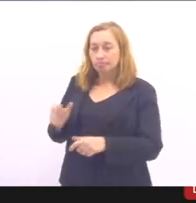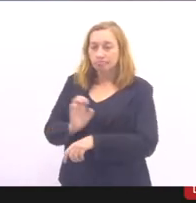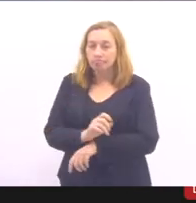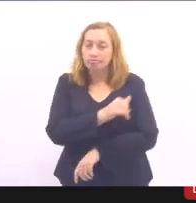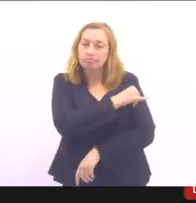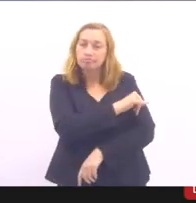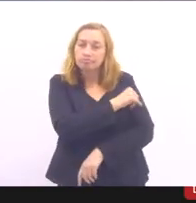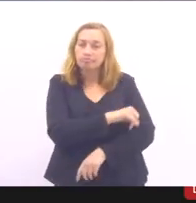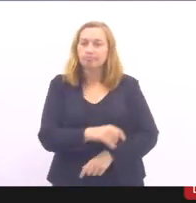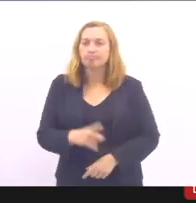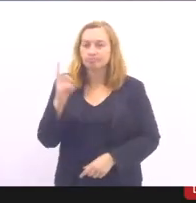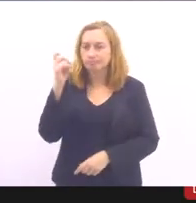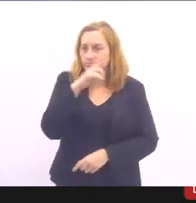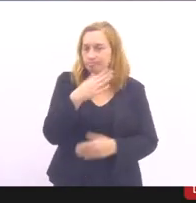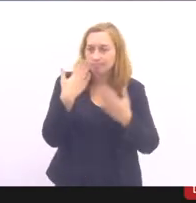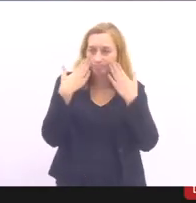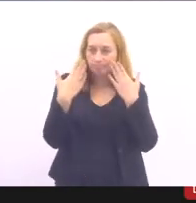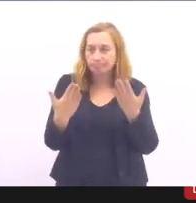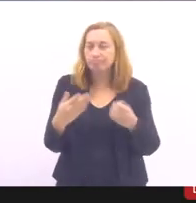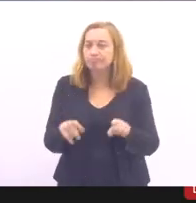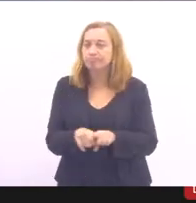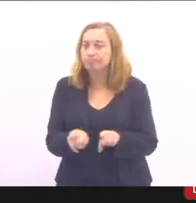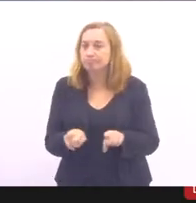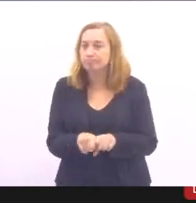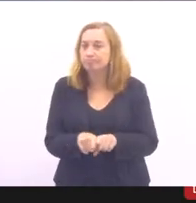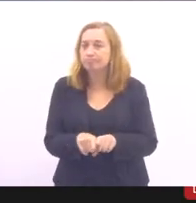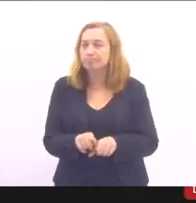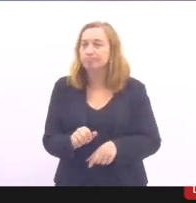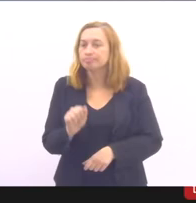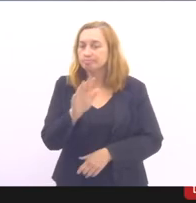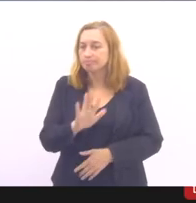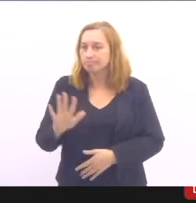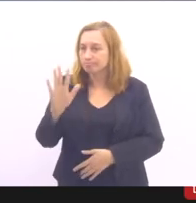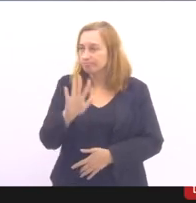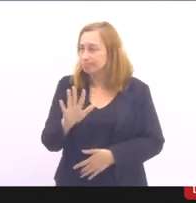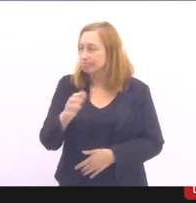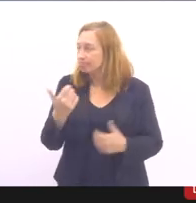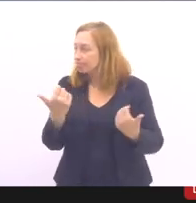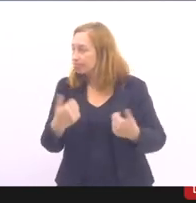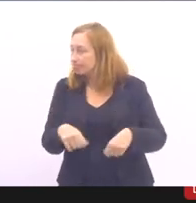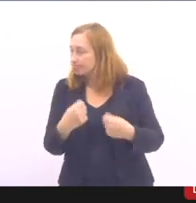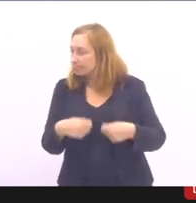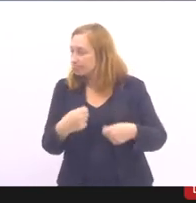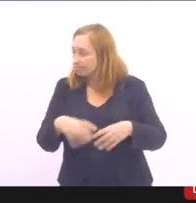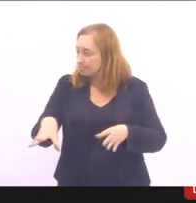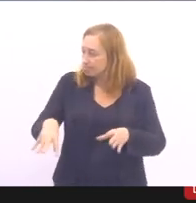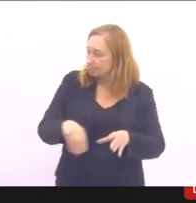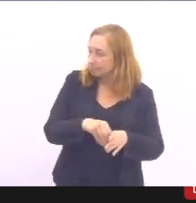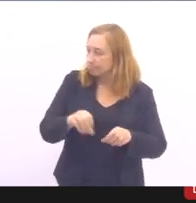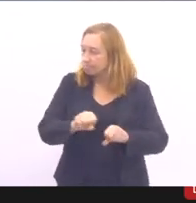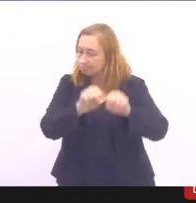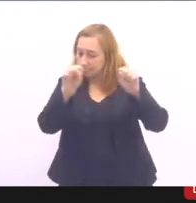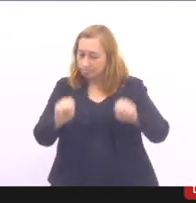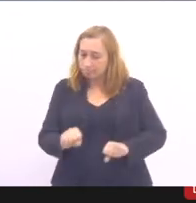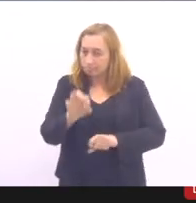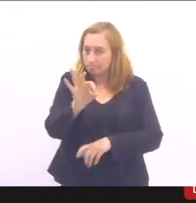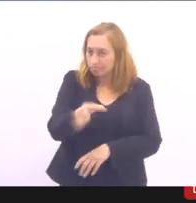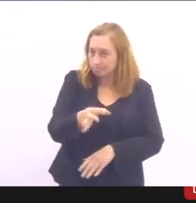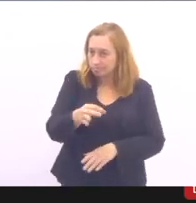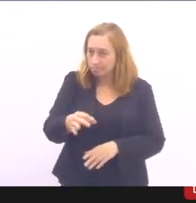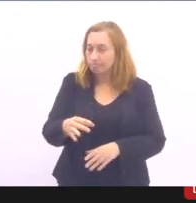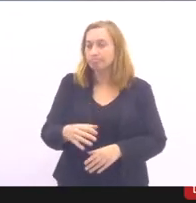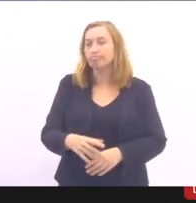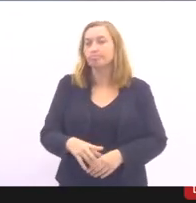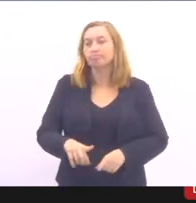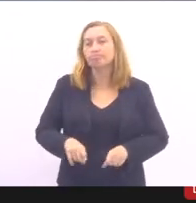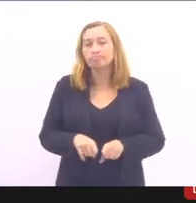uma dificuldade que vem sendo apresentada também em âmbito nacional, é a necessidade de se implementar um sistema que faça o cruzamento